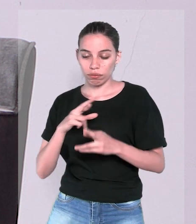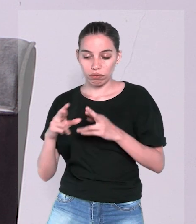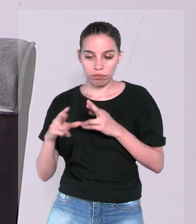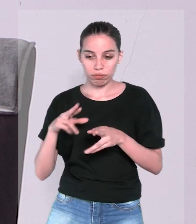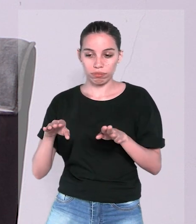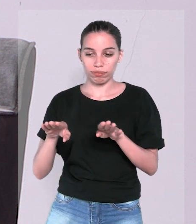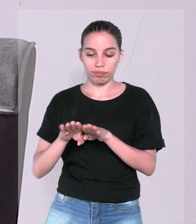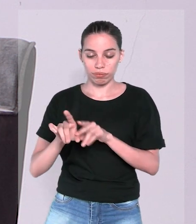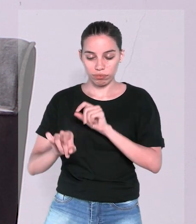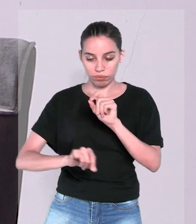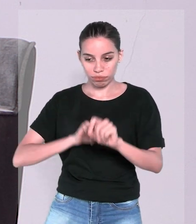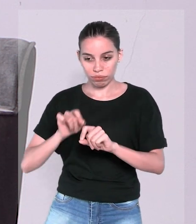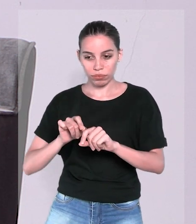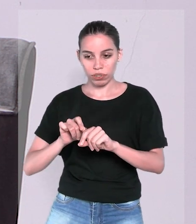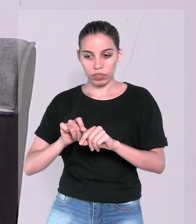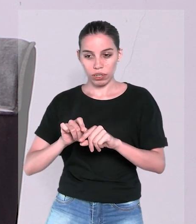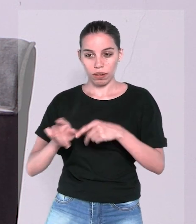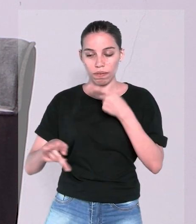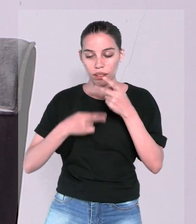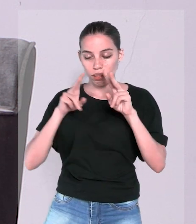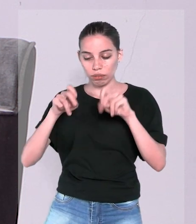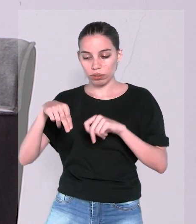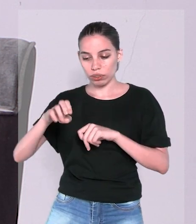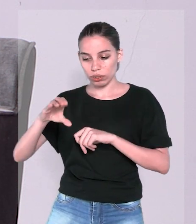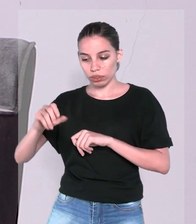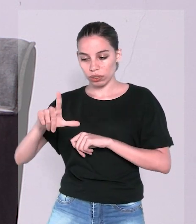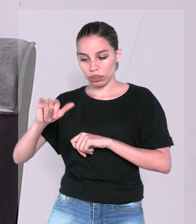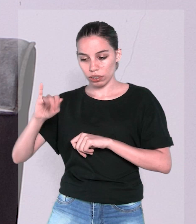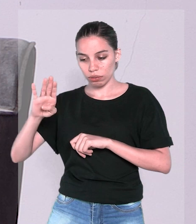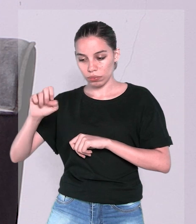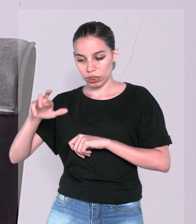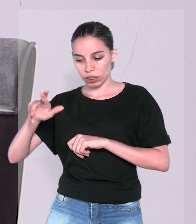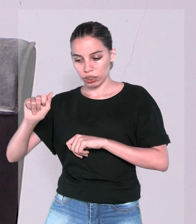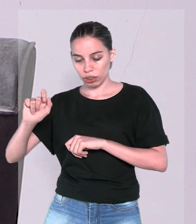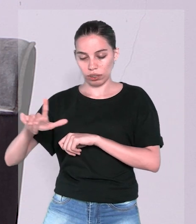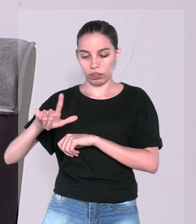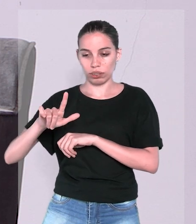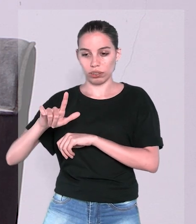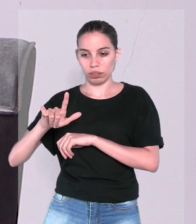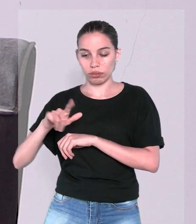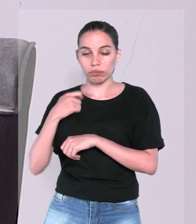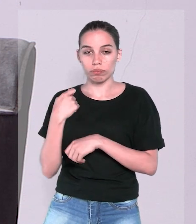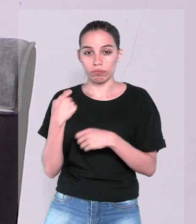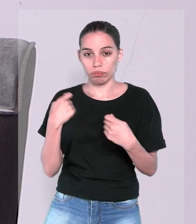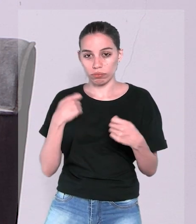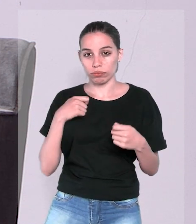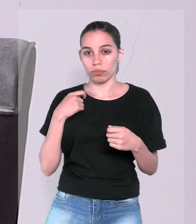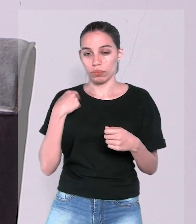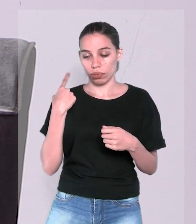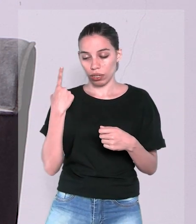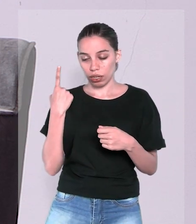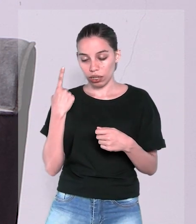Vivem experiências de violência, de extremo descuido. Descuido do Estado, descuido